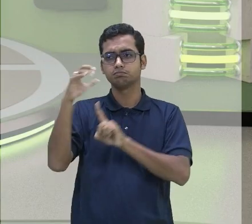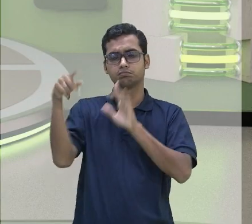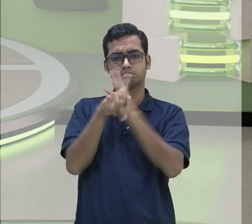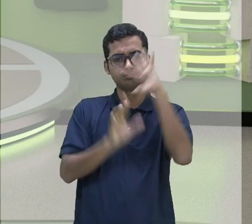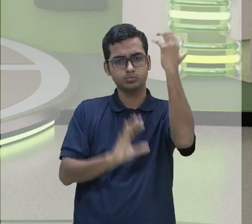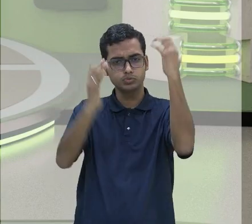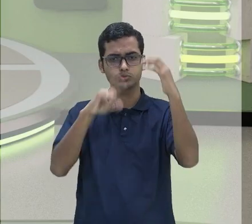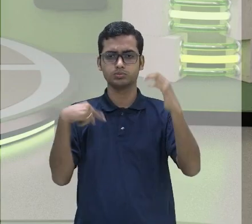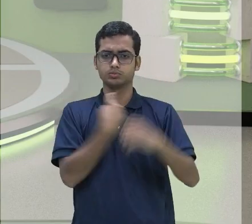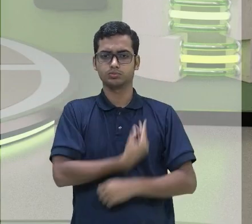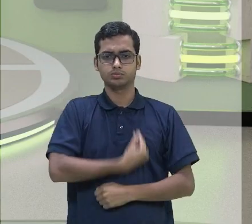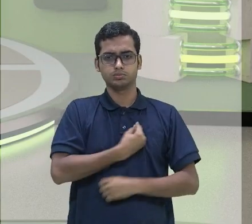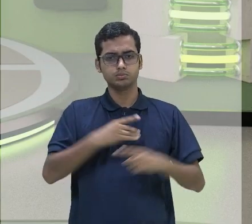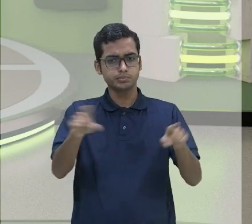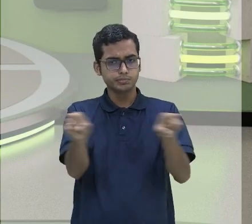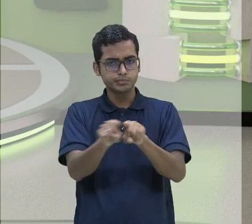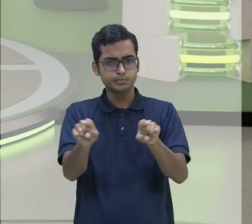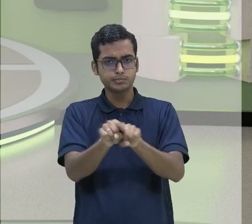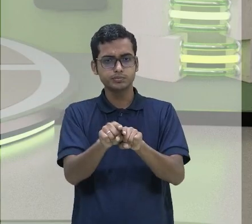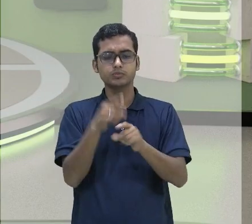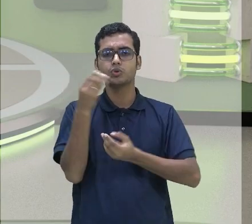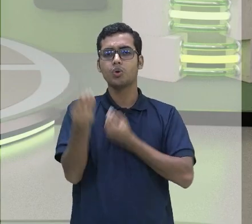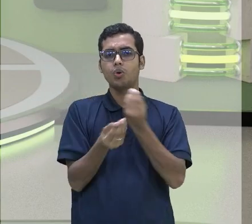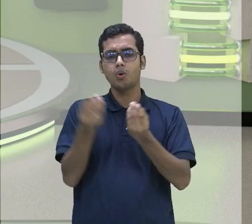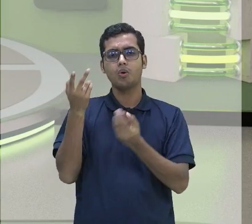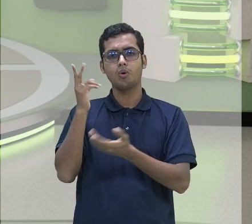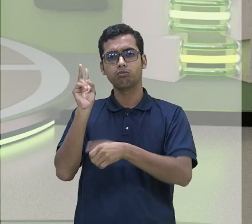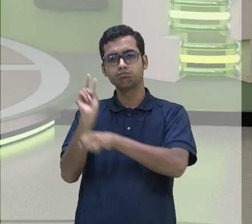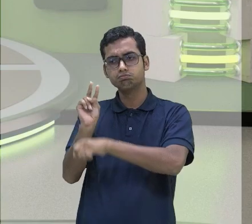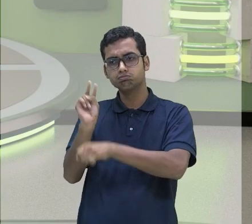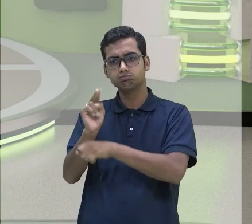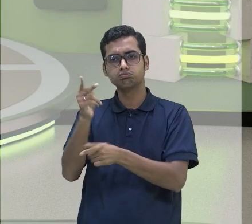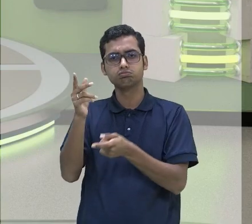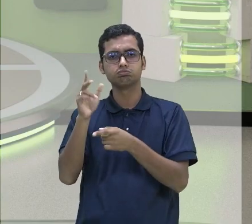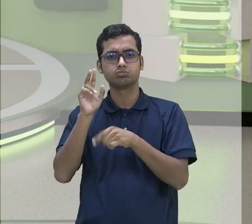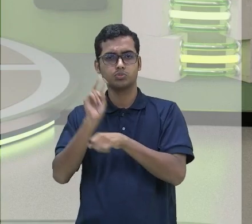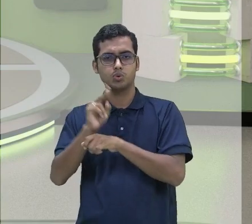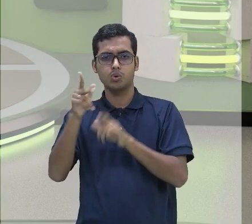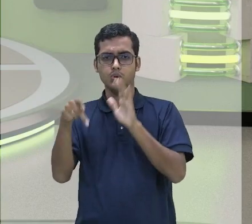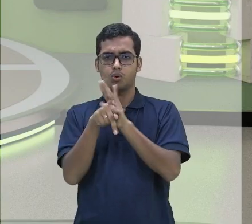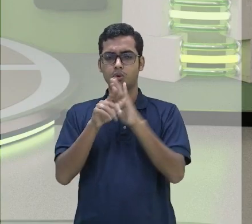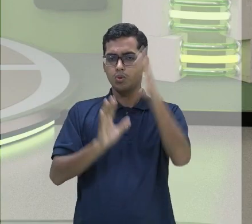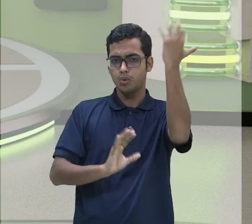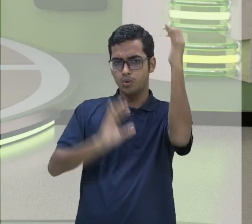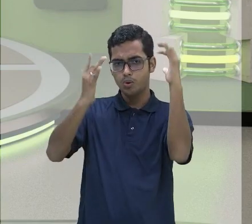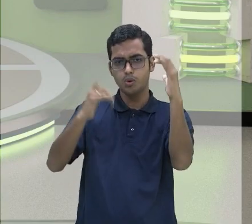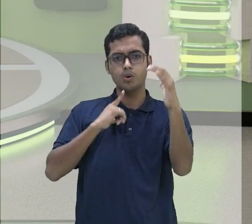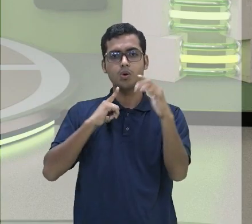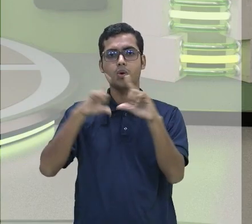na nossa vida e como mantê-lo, né, ali